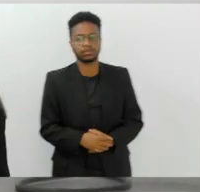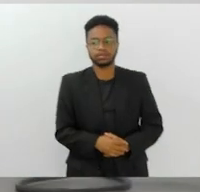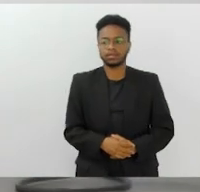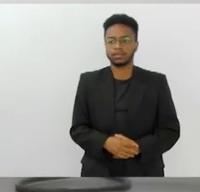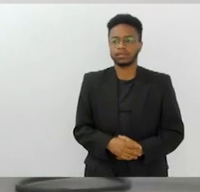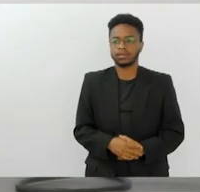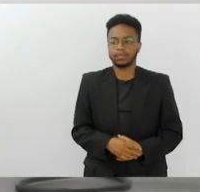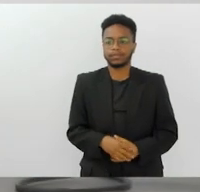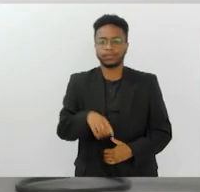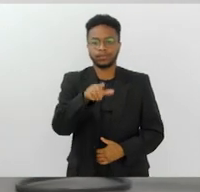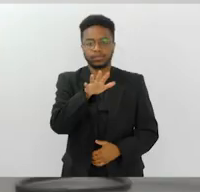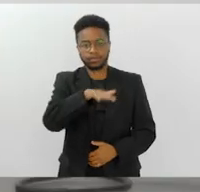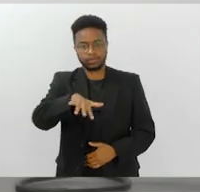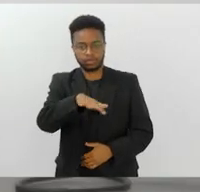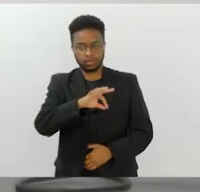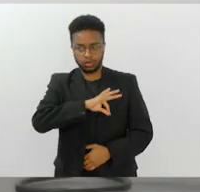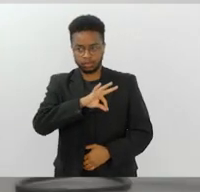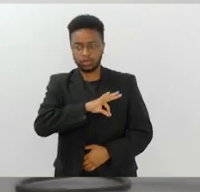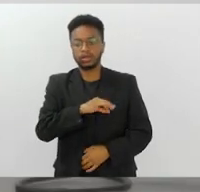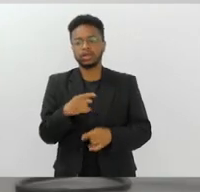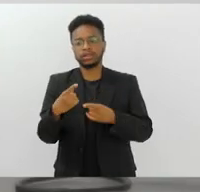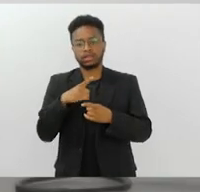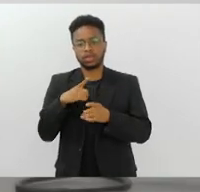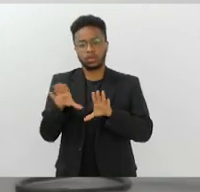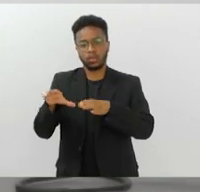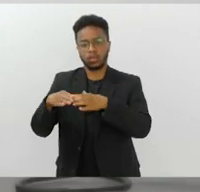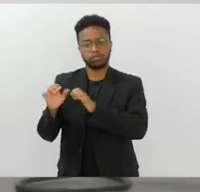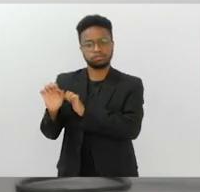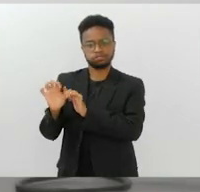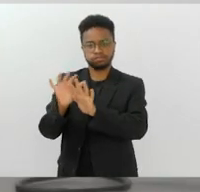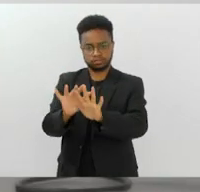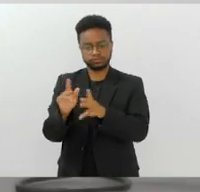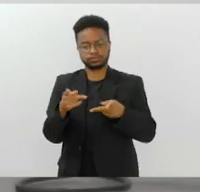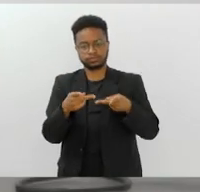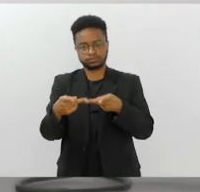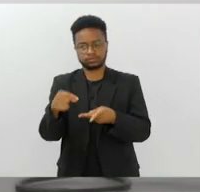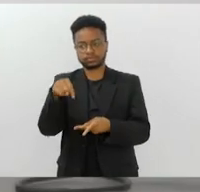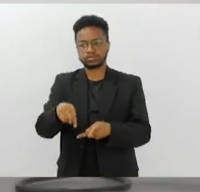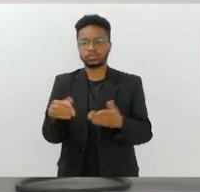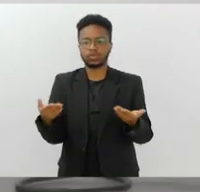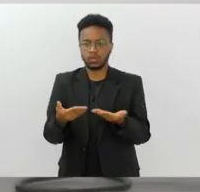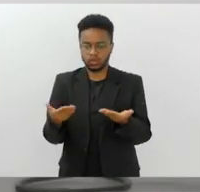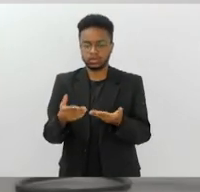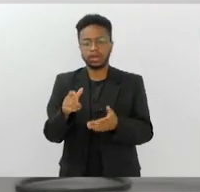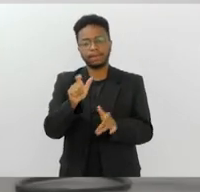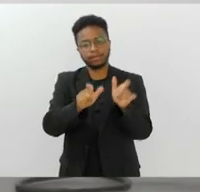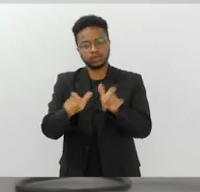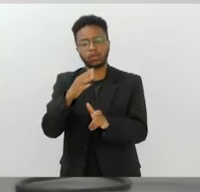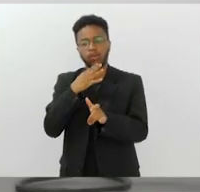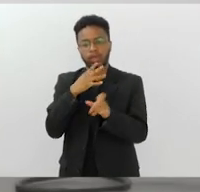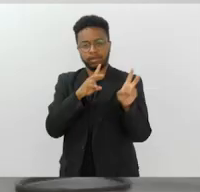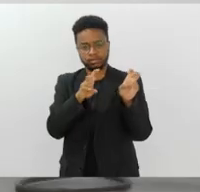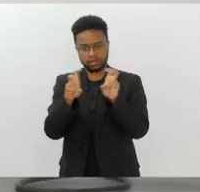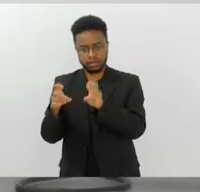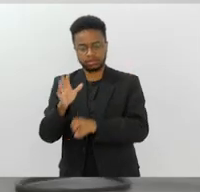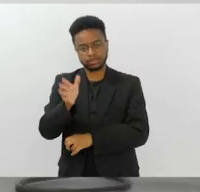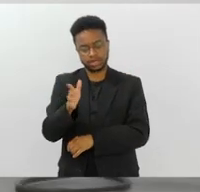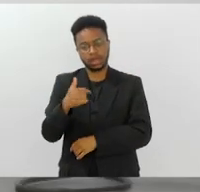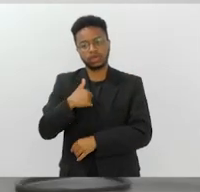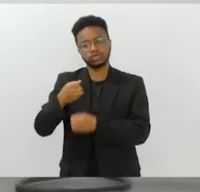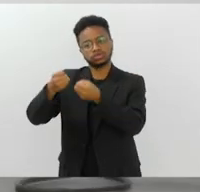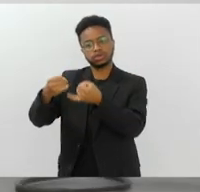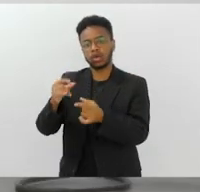PM que aliás vieram um número expressivo pessoas qualificadas que conhecem bem o tema dizer